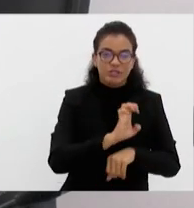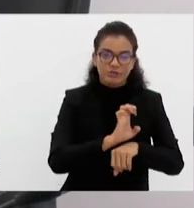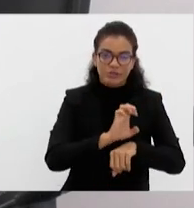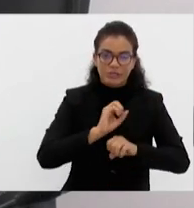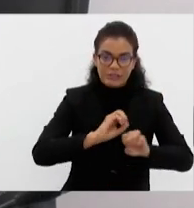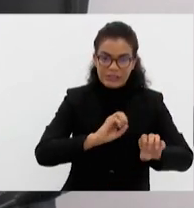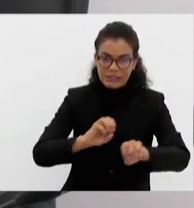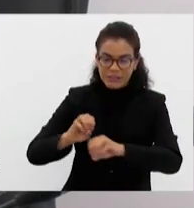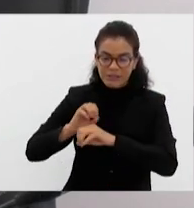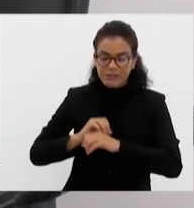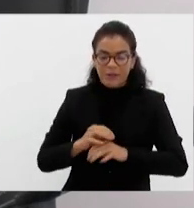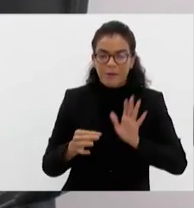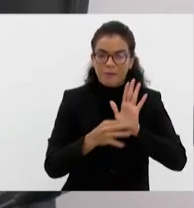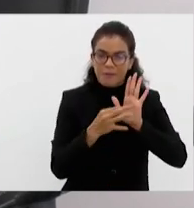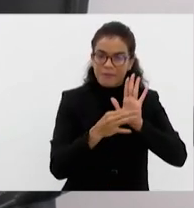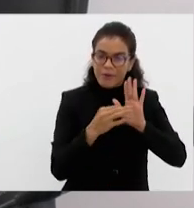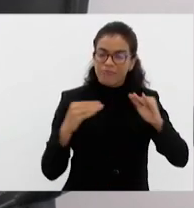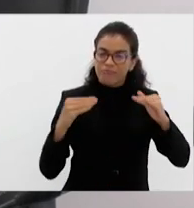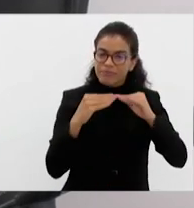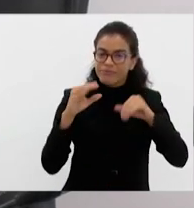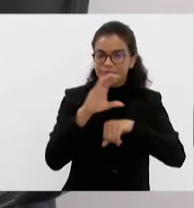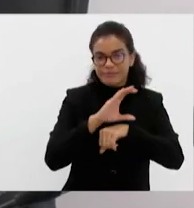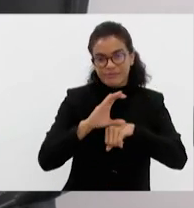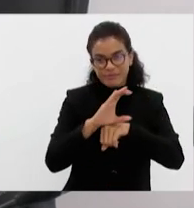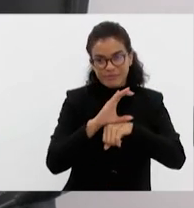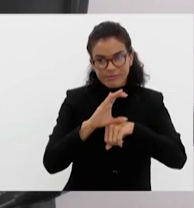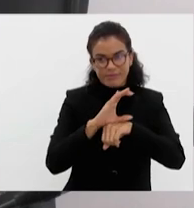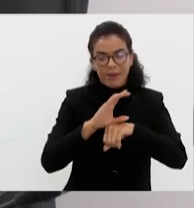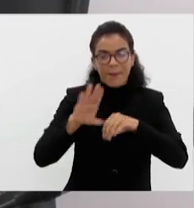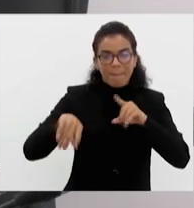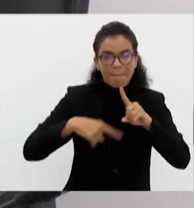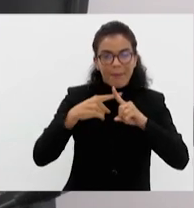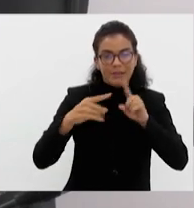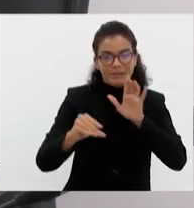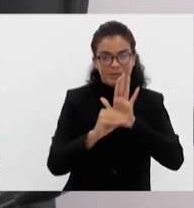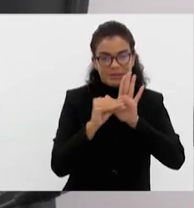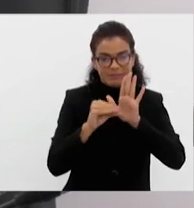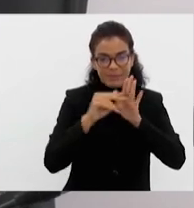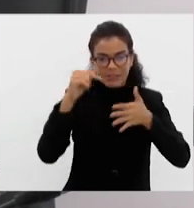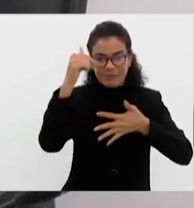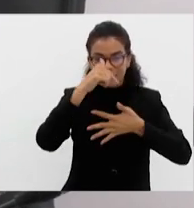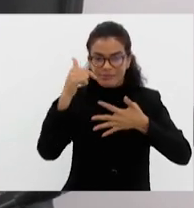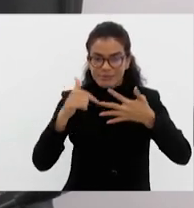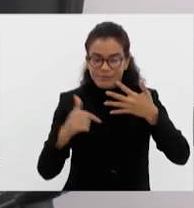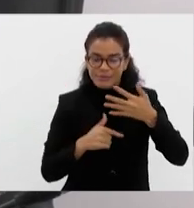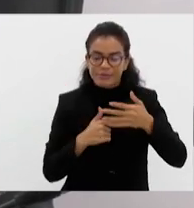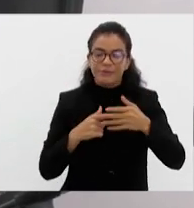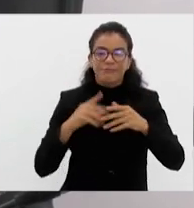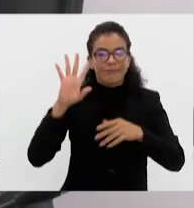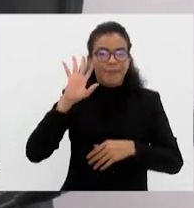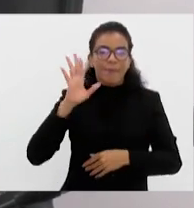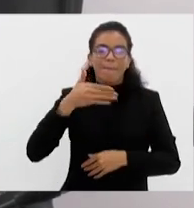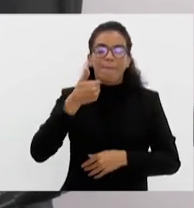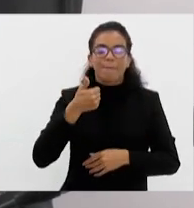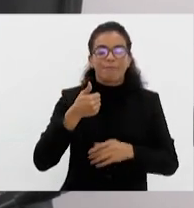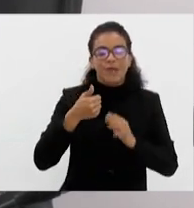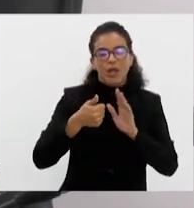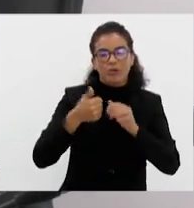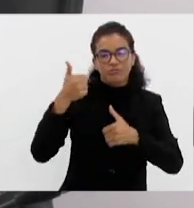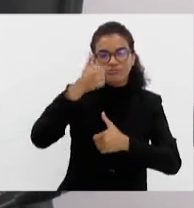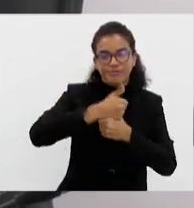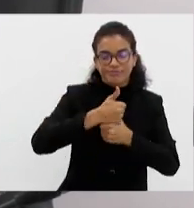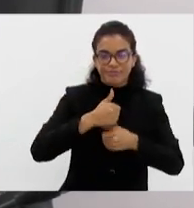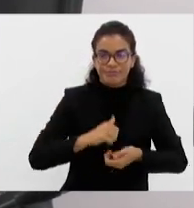ensino. O parecer foi pela constitucionalidade com emendas, concluindo por substitutivo. Em